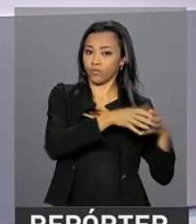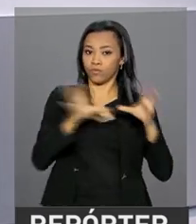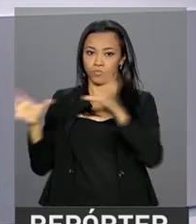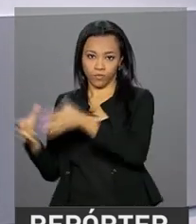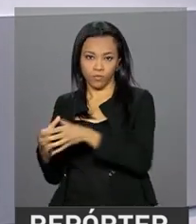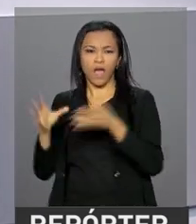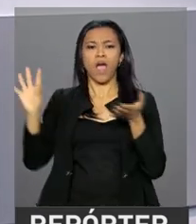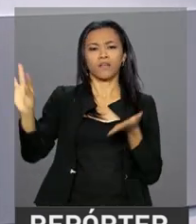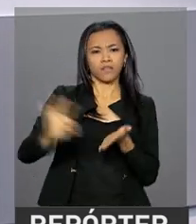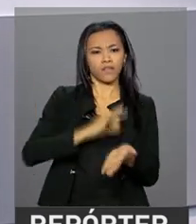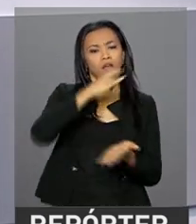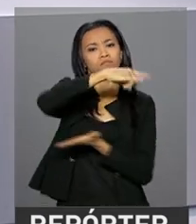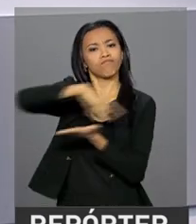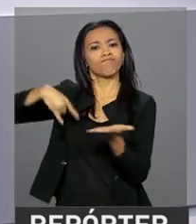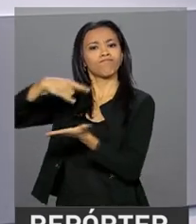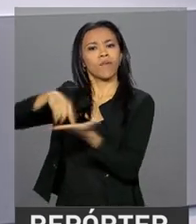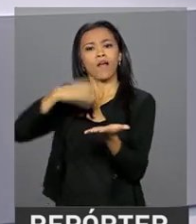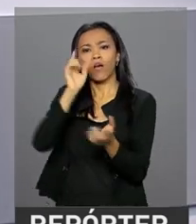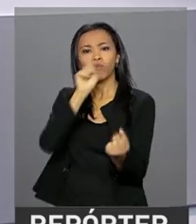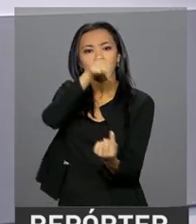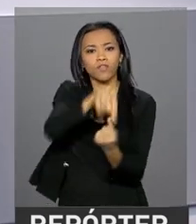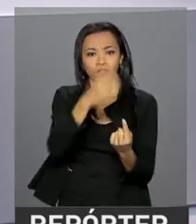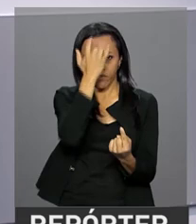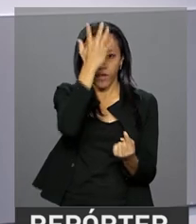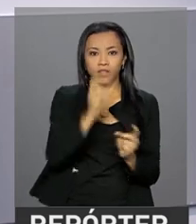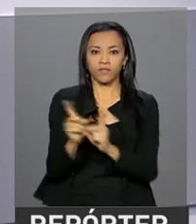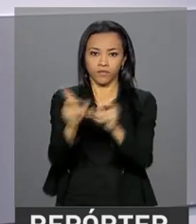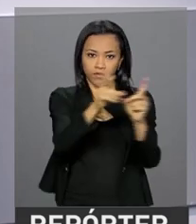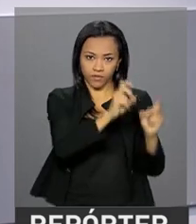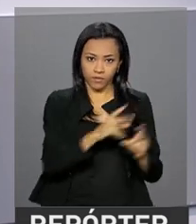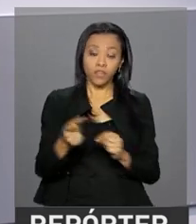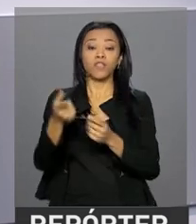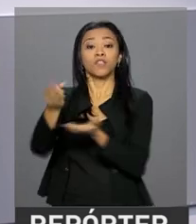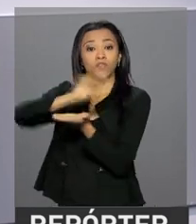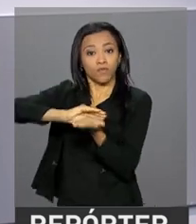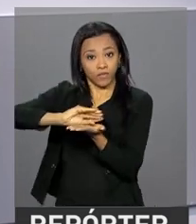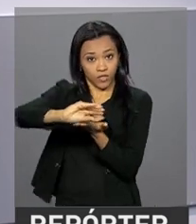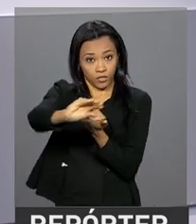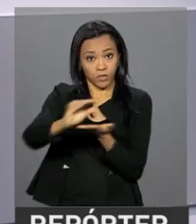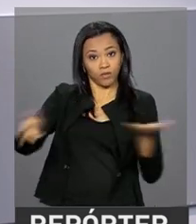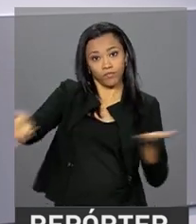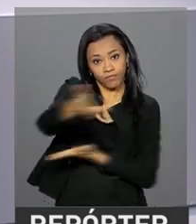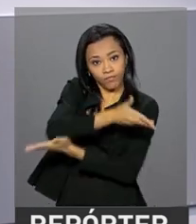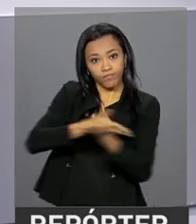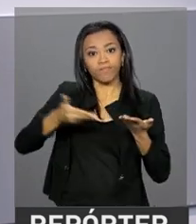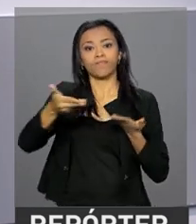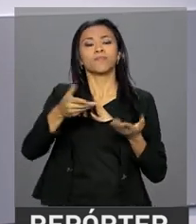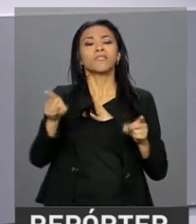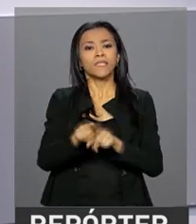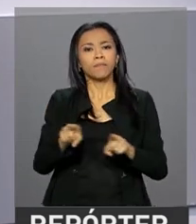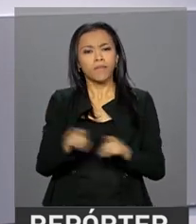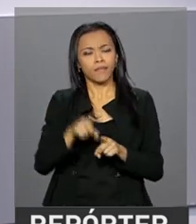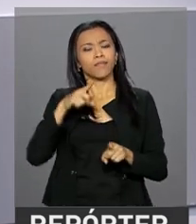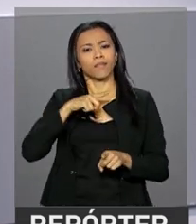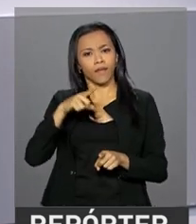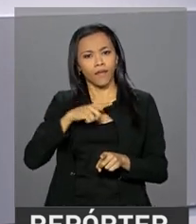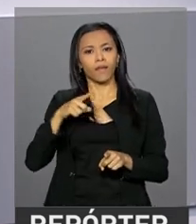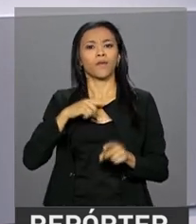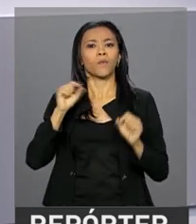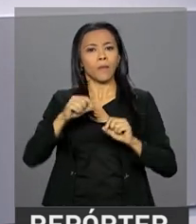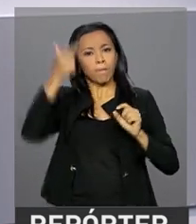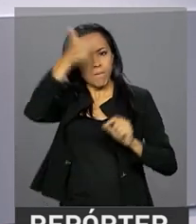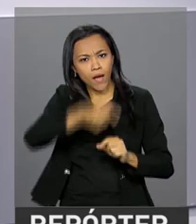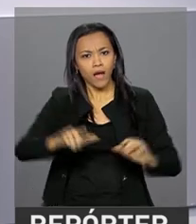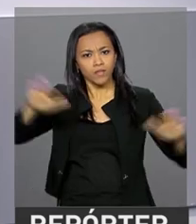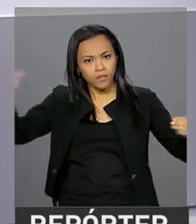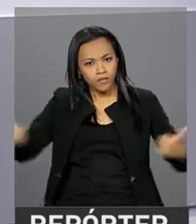de acordos que vão facilitar o comércio e os investimentos bilaterais. O presidente Temer ressaltou que há espaço para estreitar